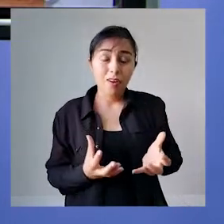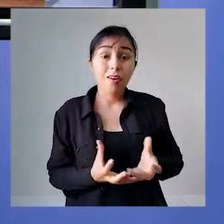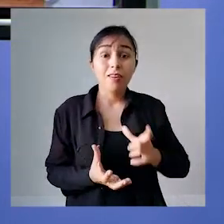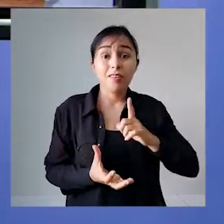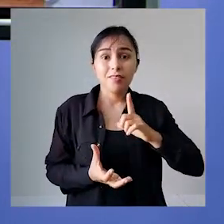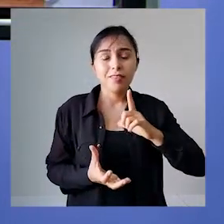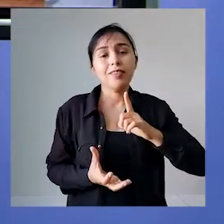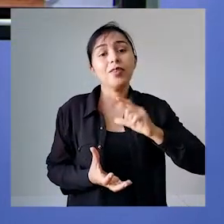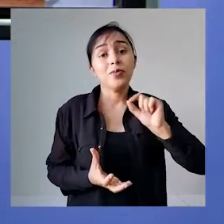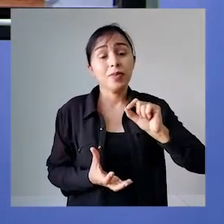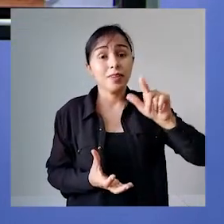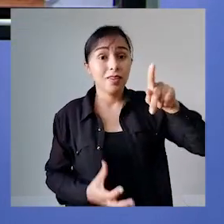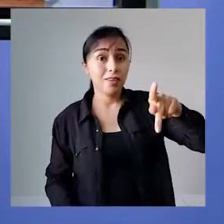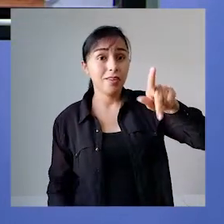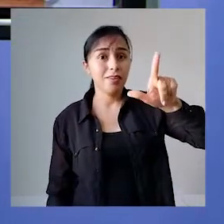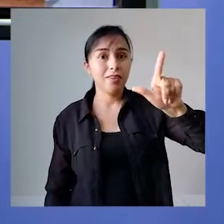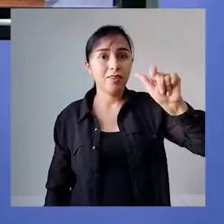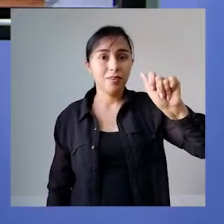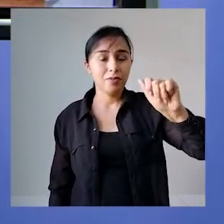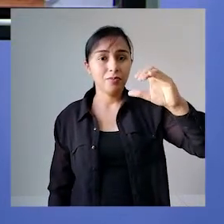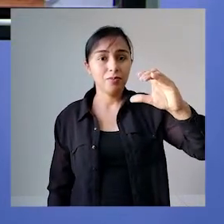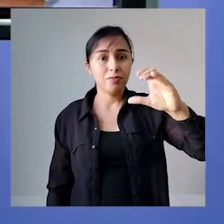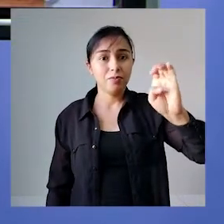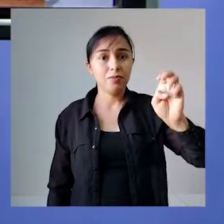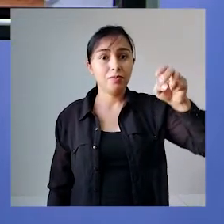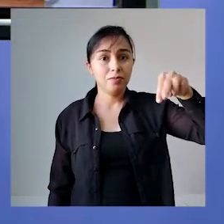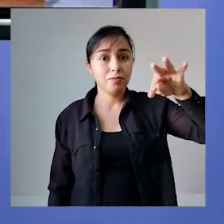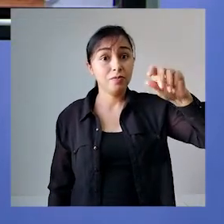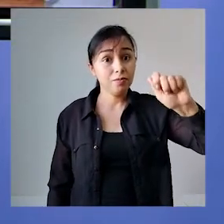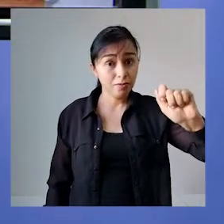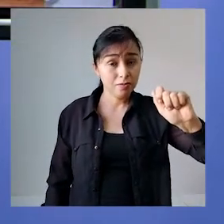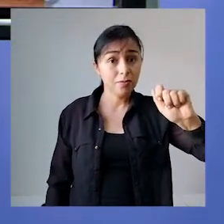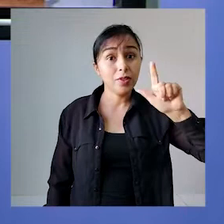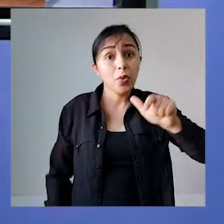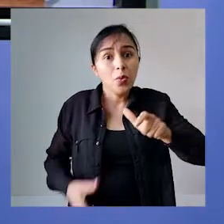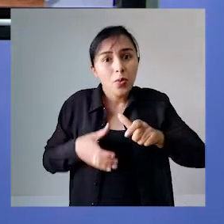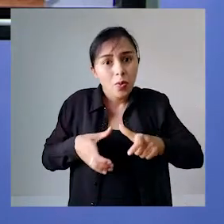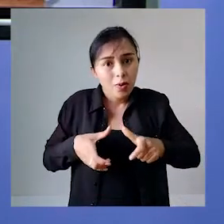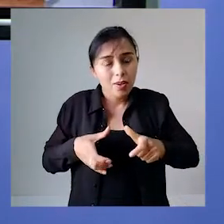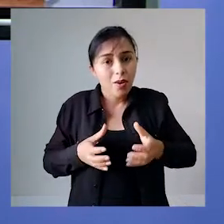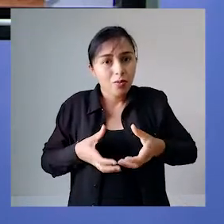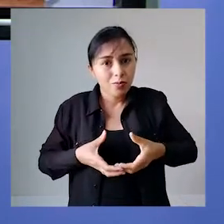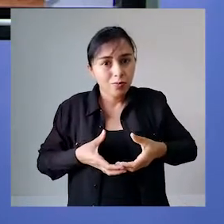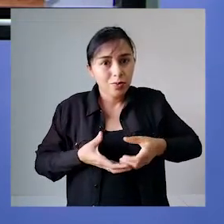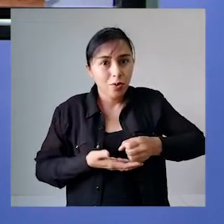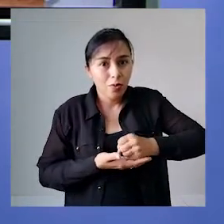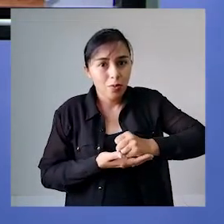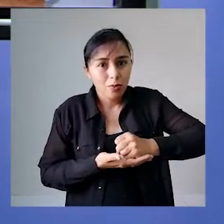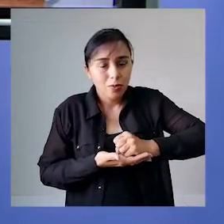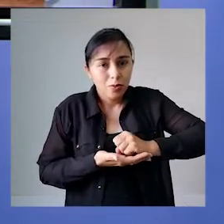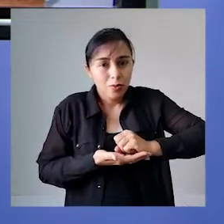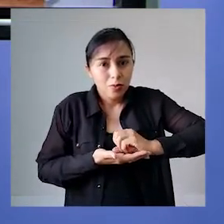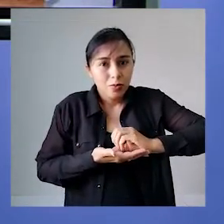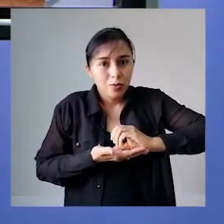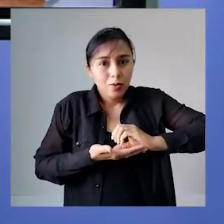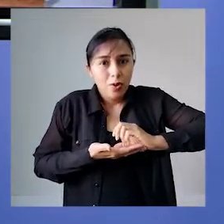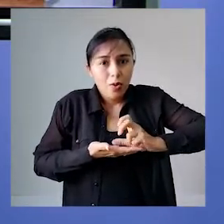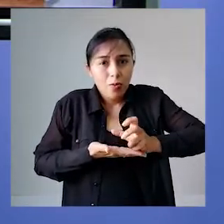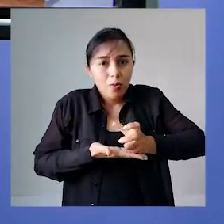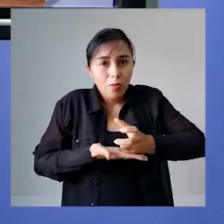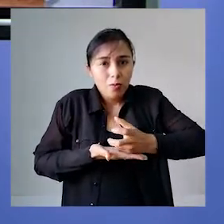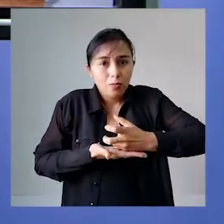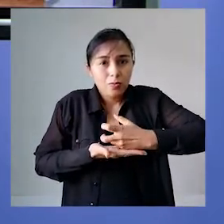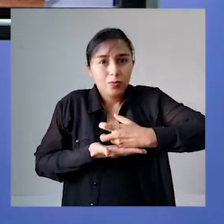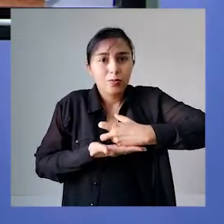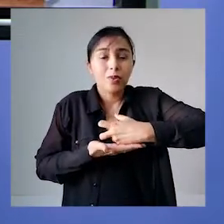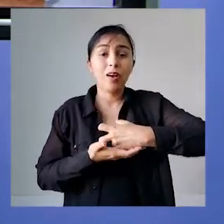de placenta, que é onde esse embrião se desenvolve. Então, esse embrião recebe tanto a nutrição, a troca